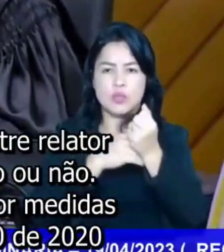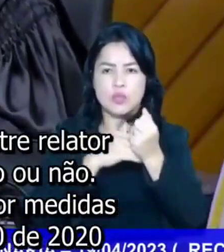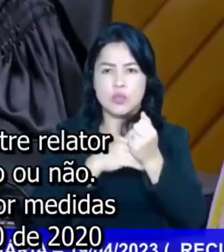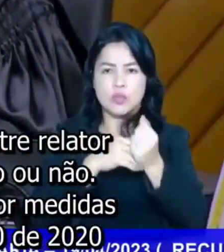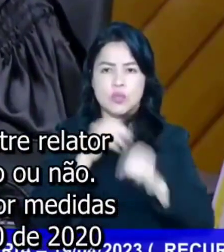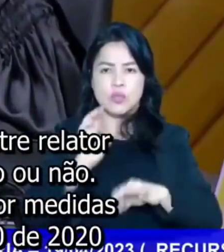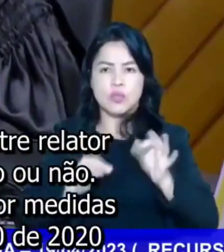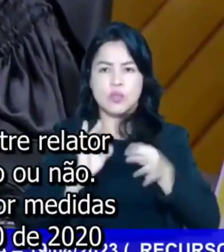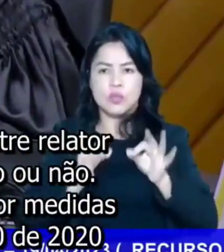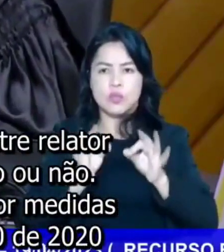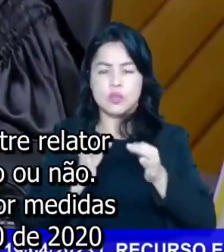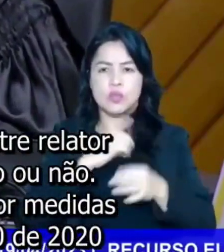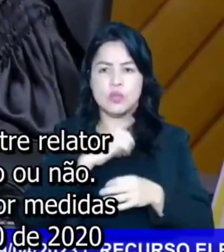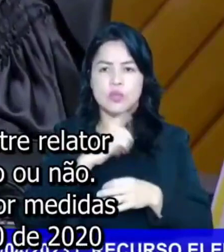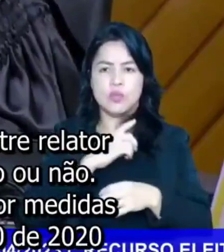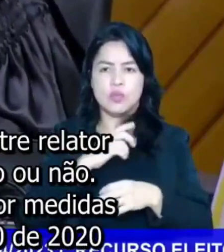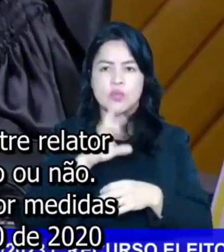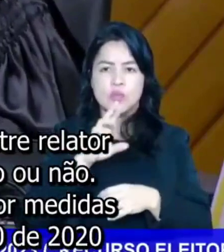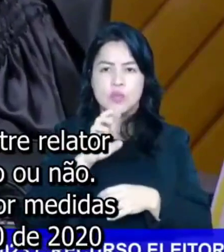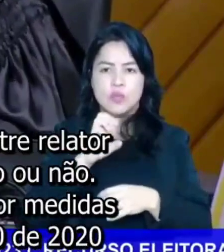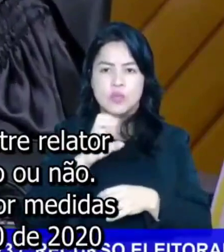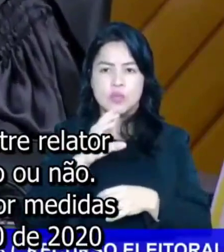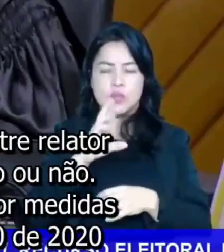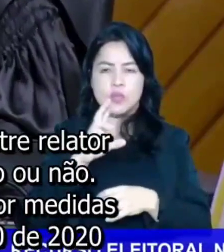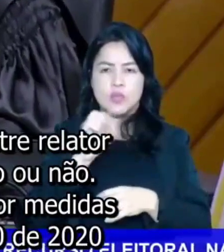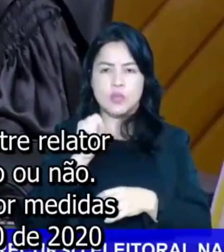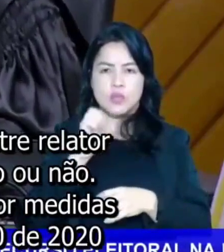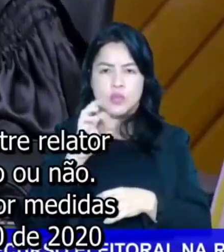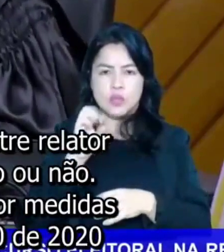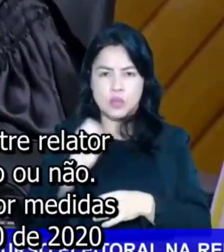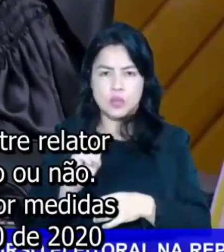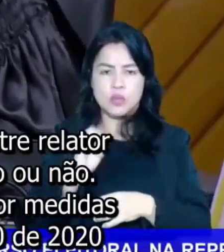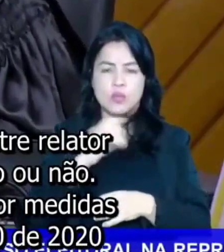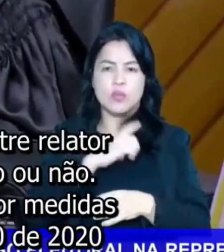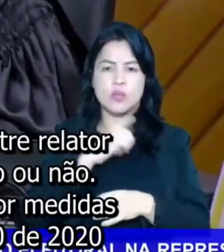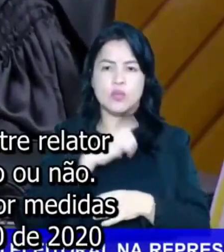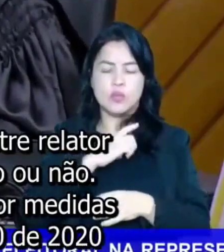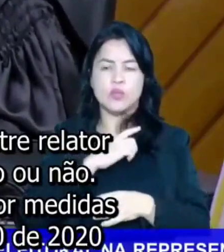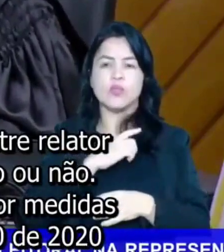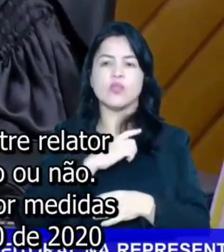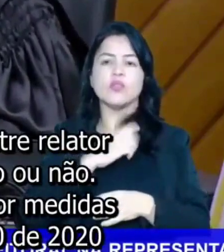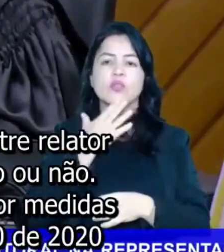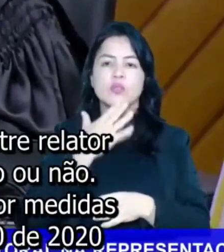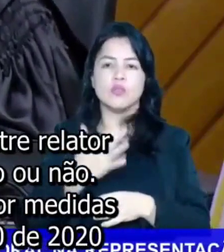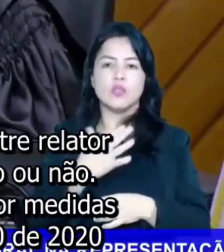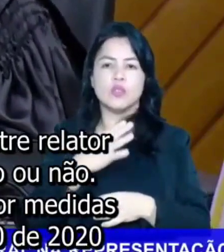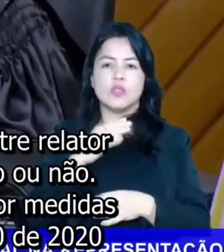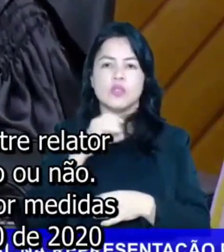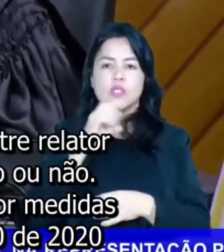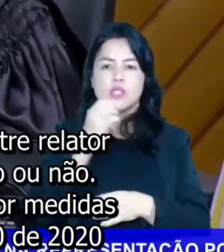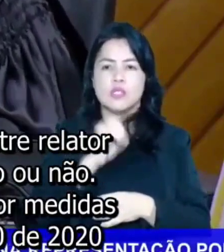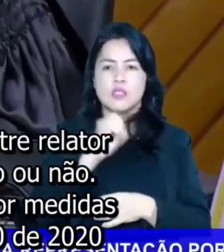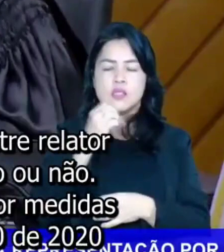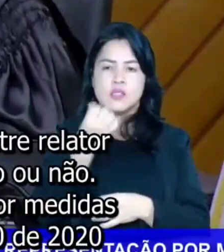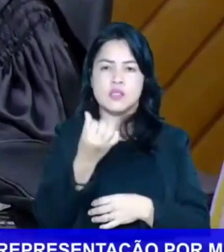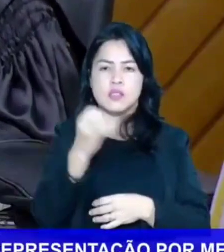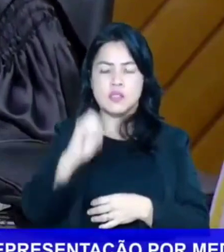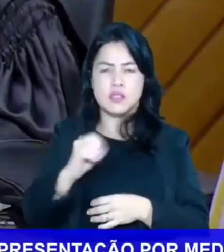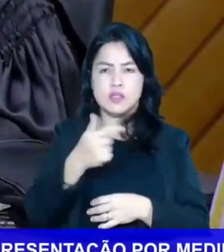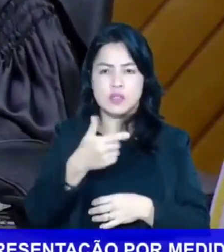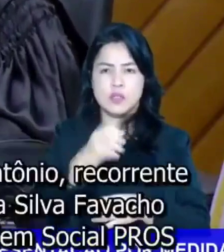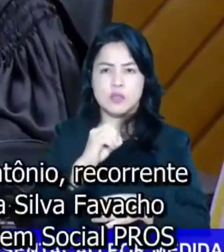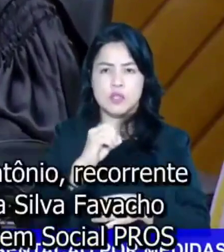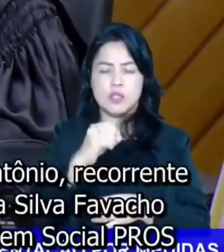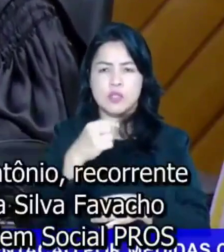não. Trata-se do recurso eleitoral na representação por medidas cautelares, busca e apreensão número 0600-110 de